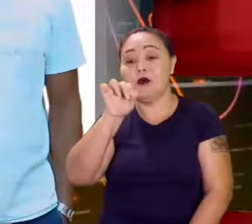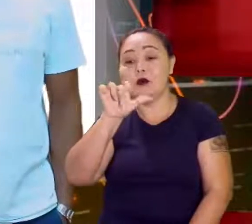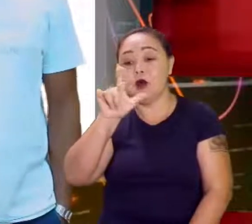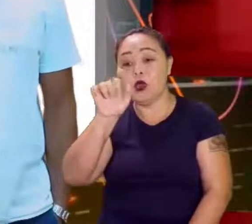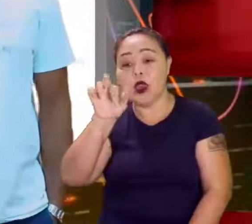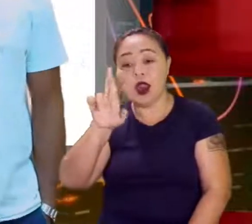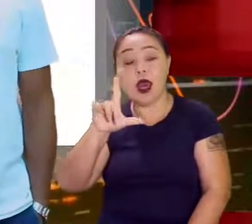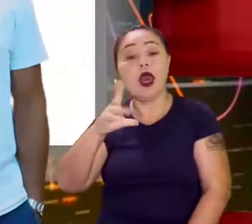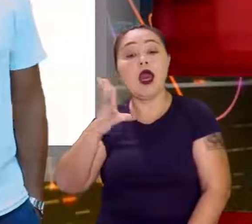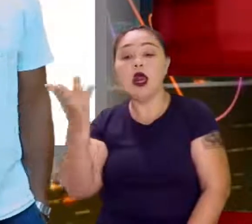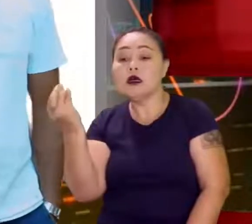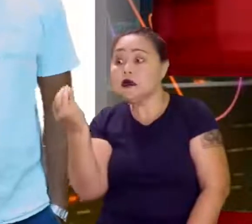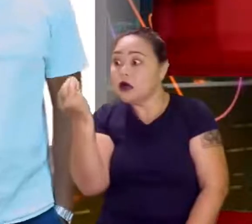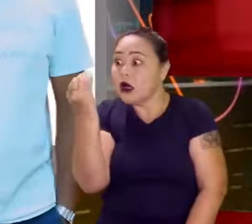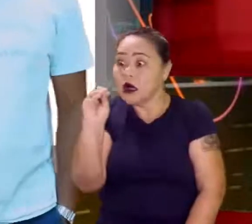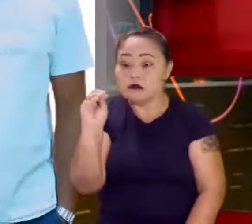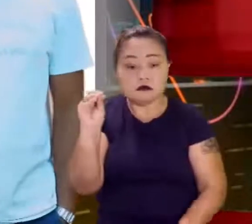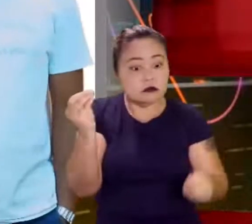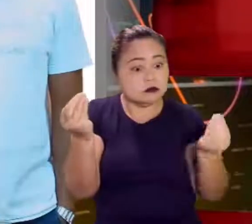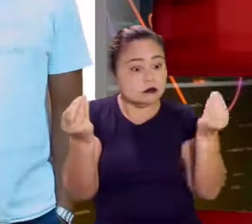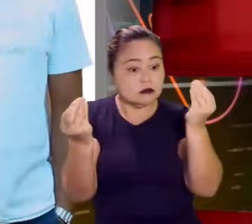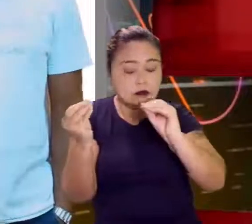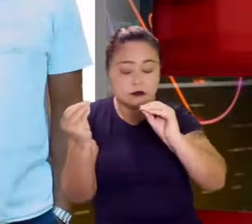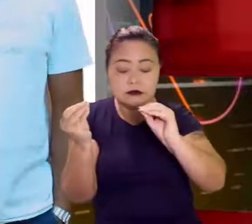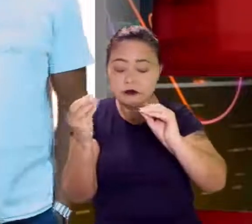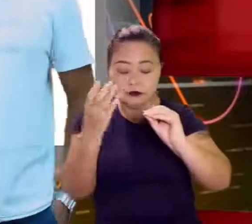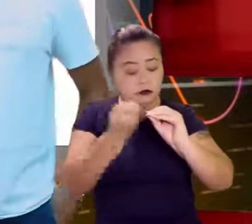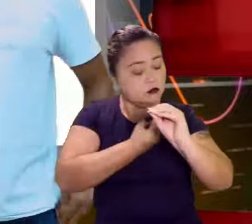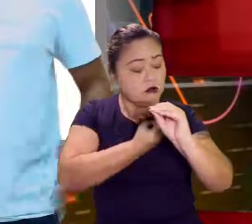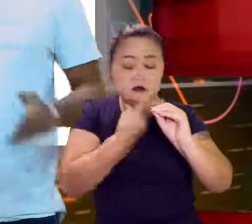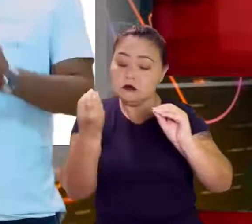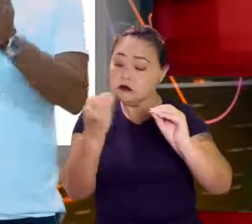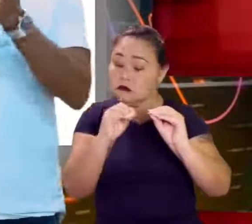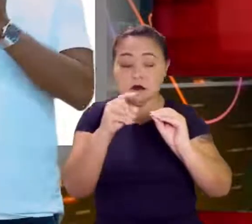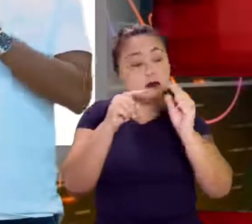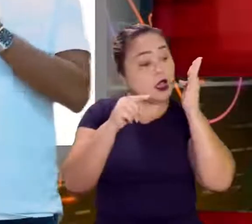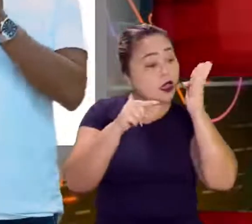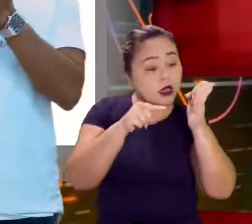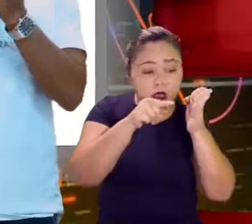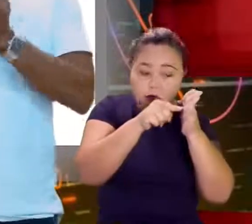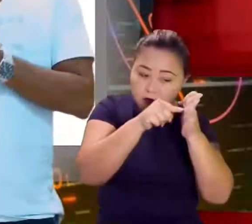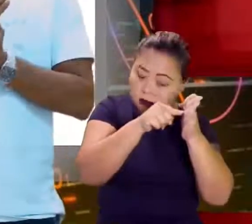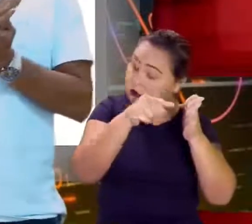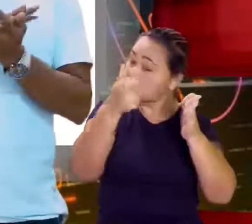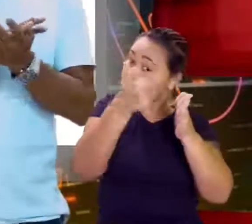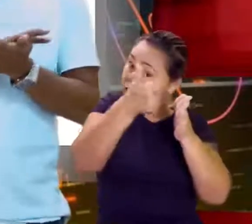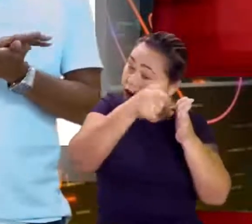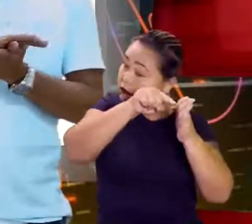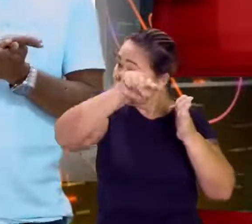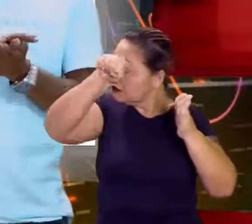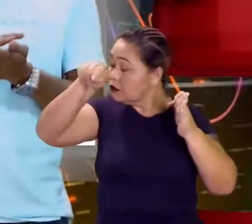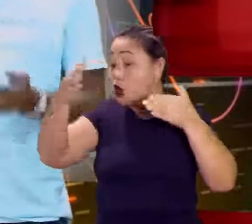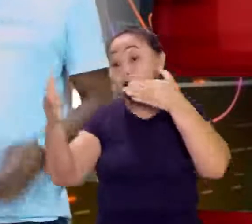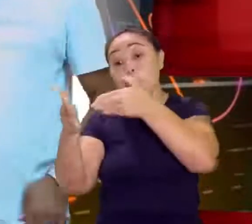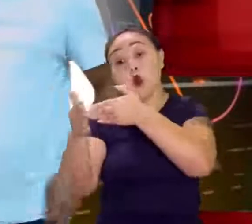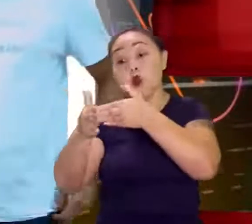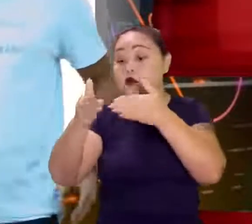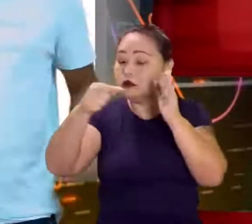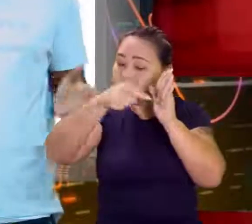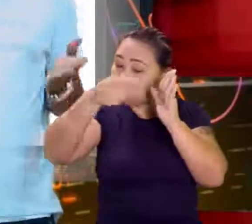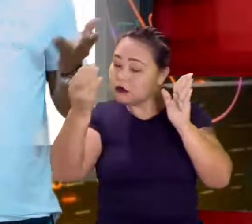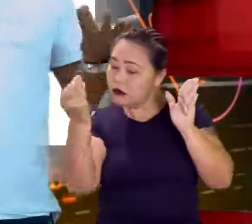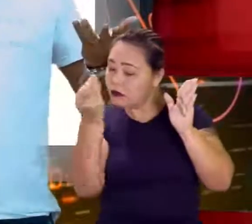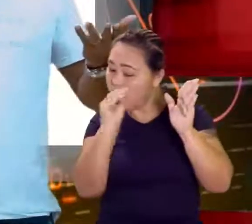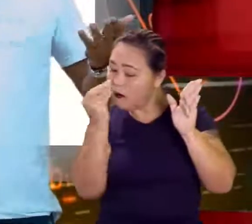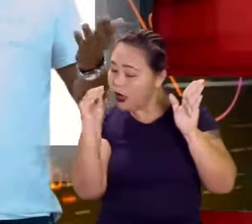entre, é inserir os meios os valores entre dois extremos, ou seja, você vai ter o primeiro e você vai ter o último, tá? Então